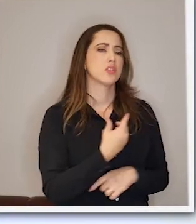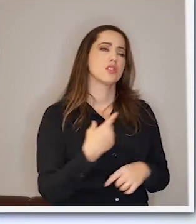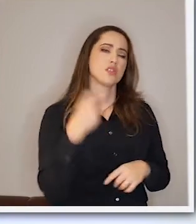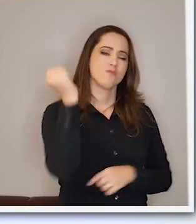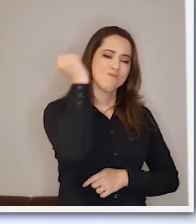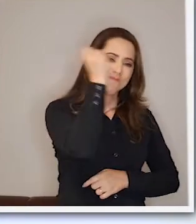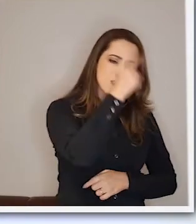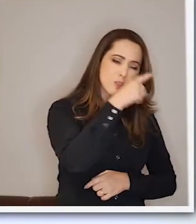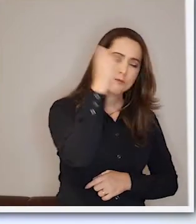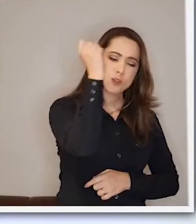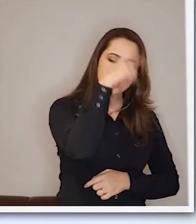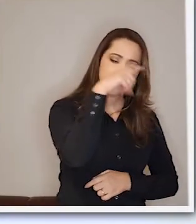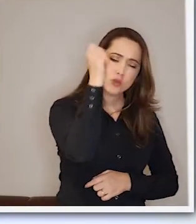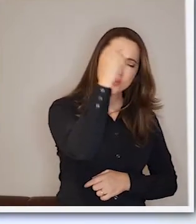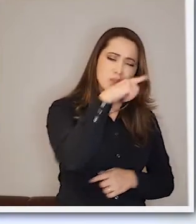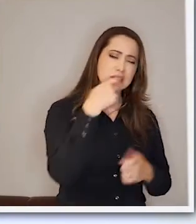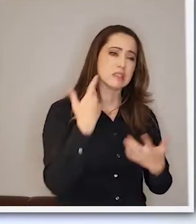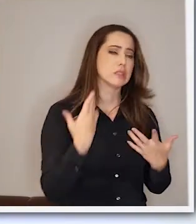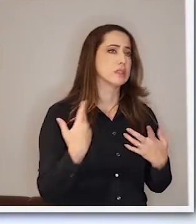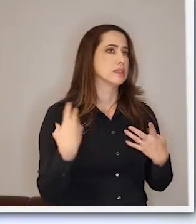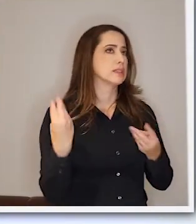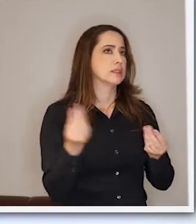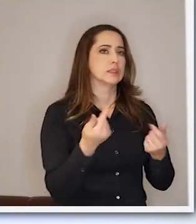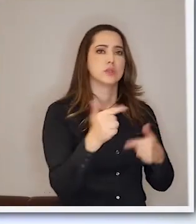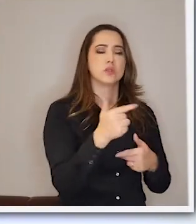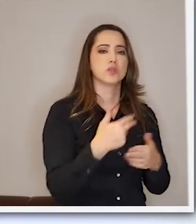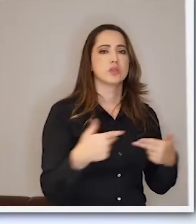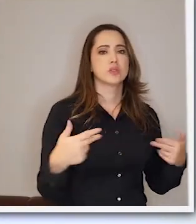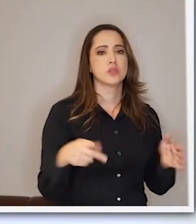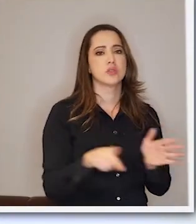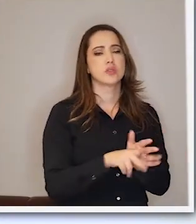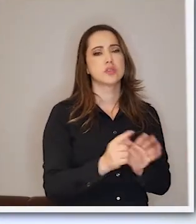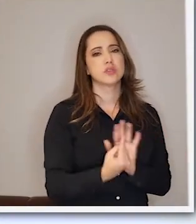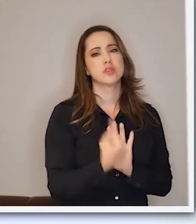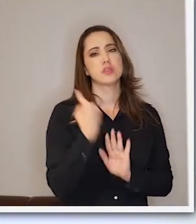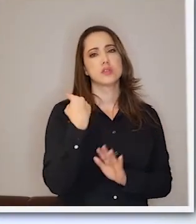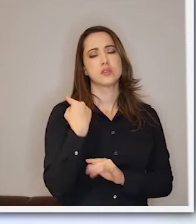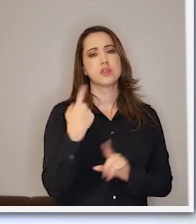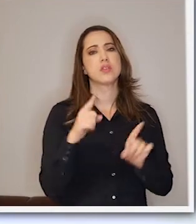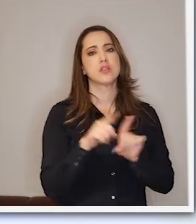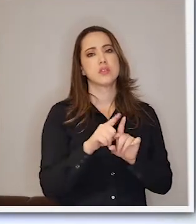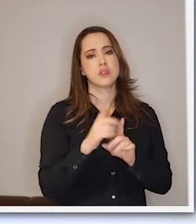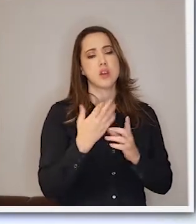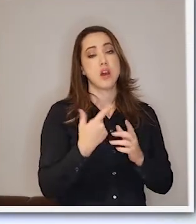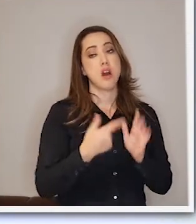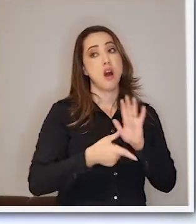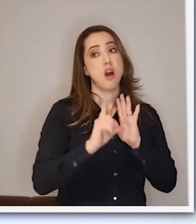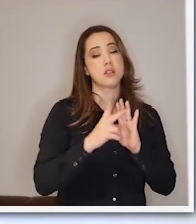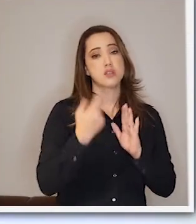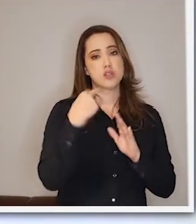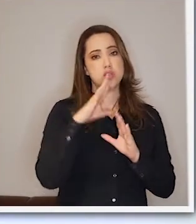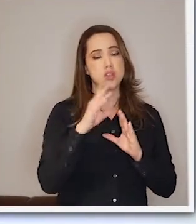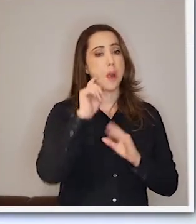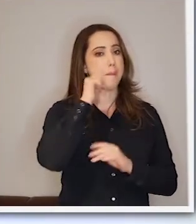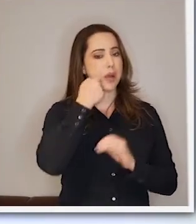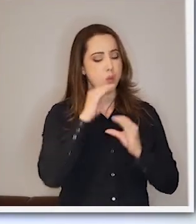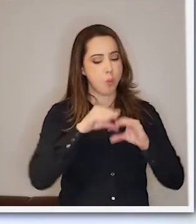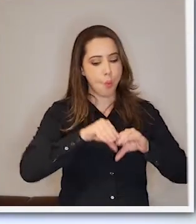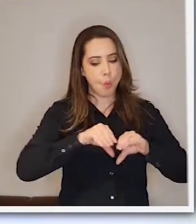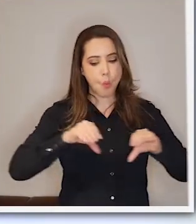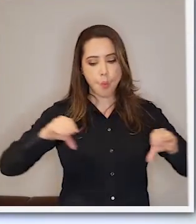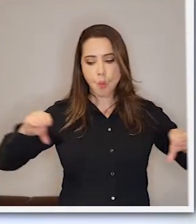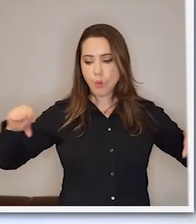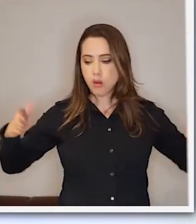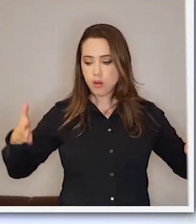gente passava necessidade grande, muita necessidade. Na época tinha aqueles pão, ainda tem algum lugar de pão bengala,